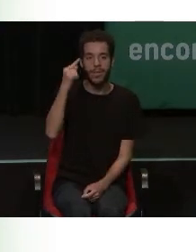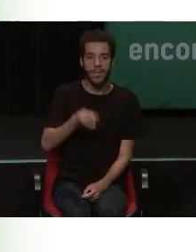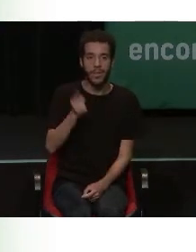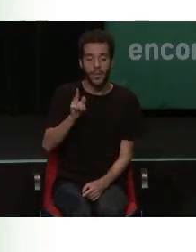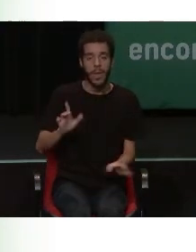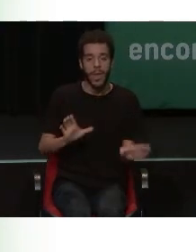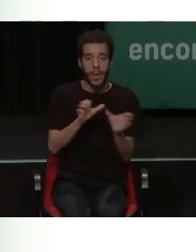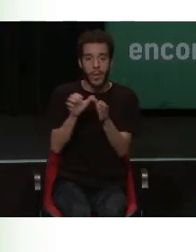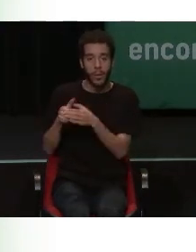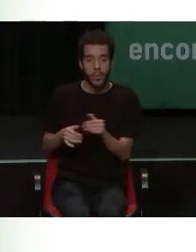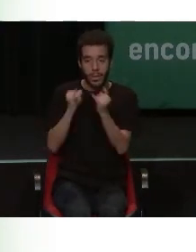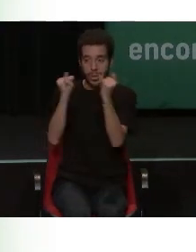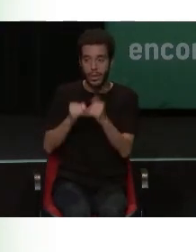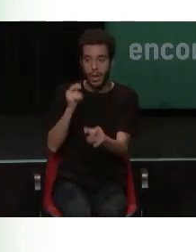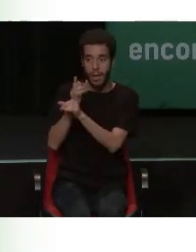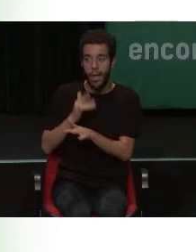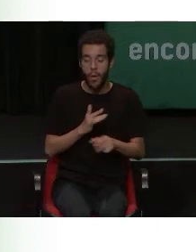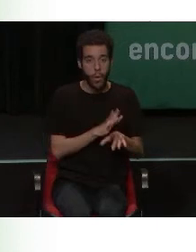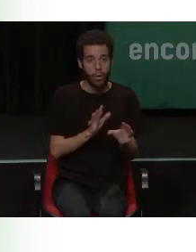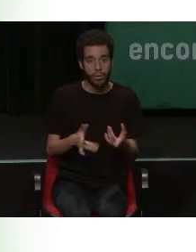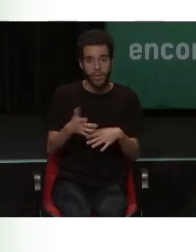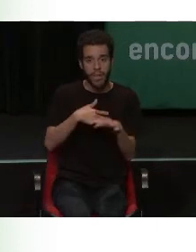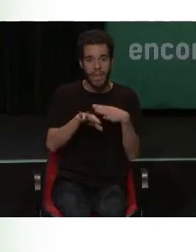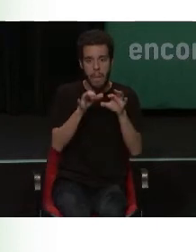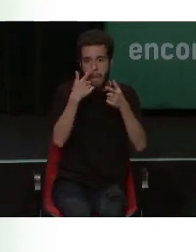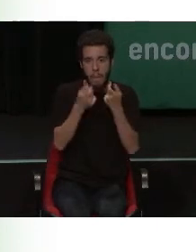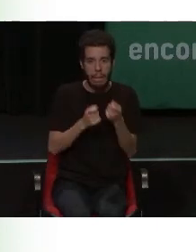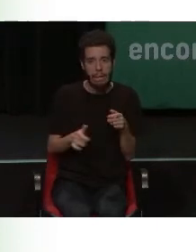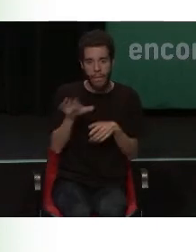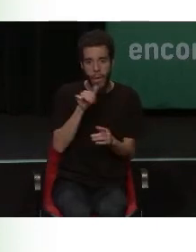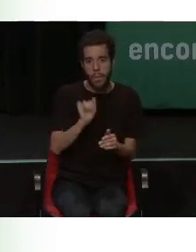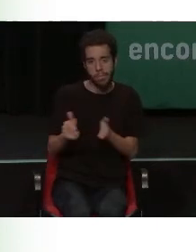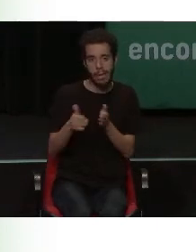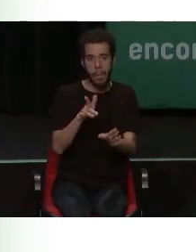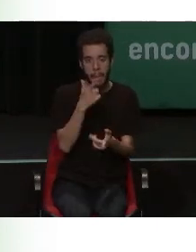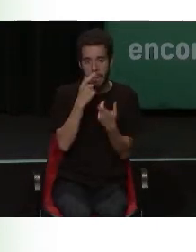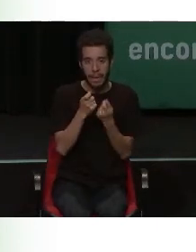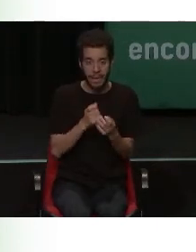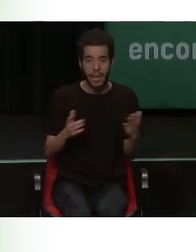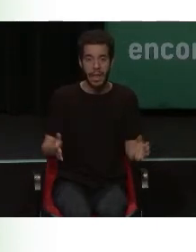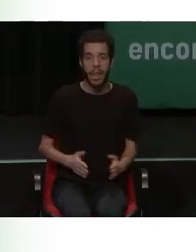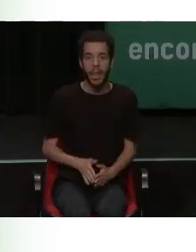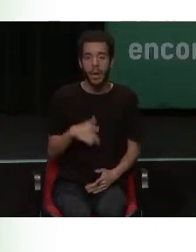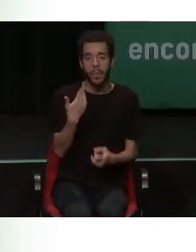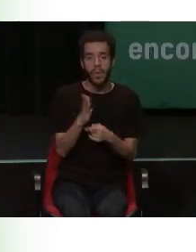outros grupos internacionais também fizeram o mesmo género de abordagem. Por exemplo,